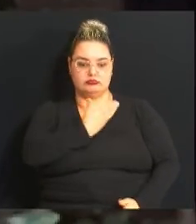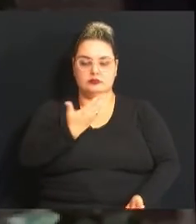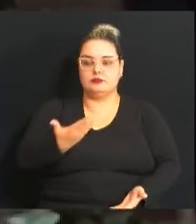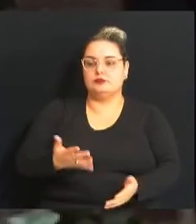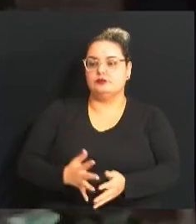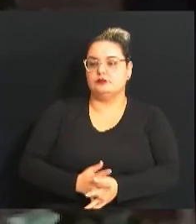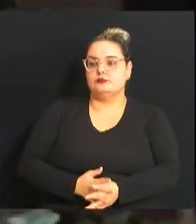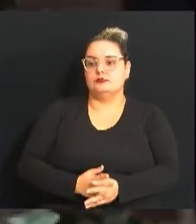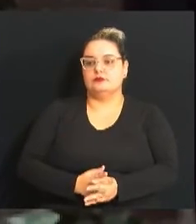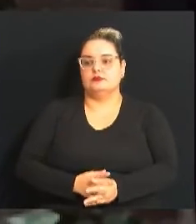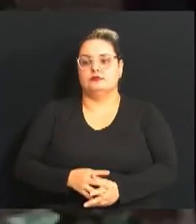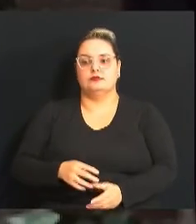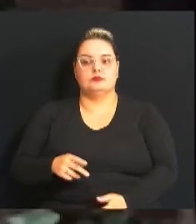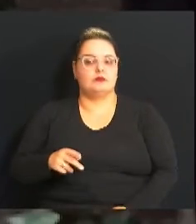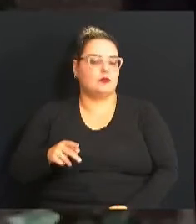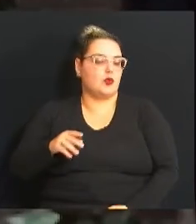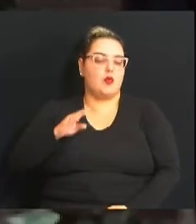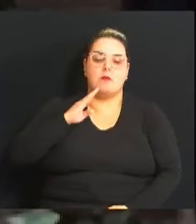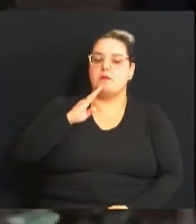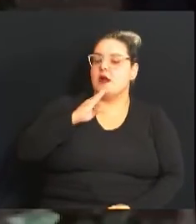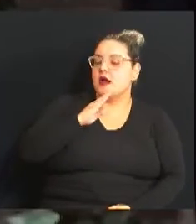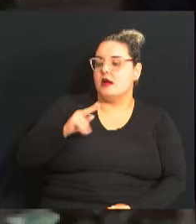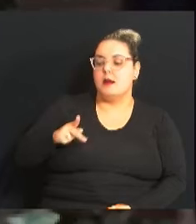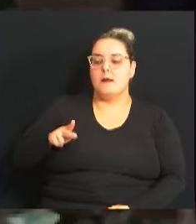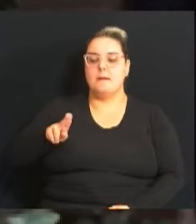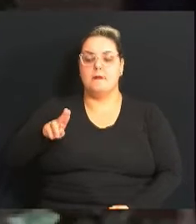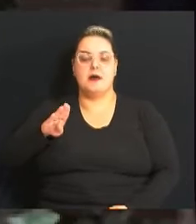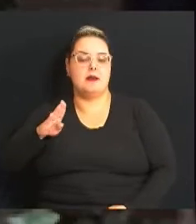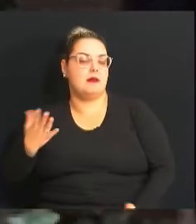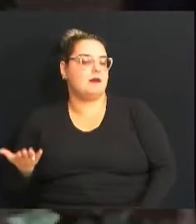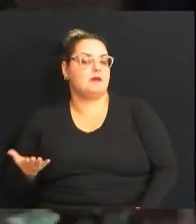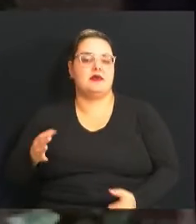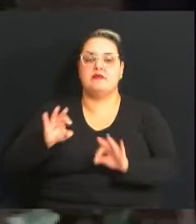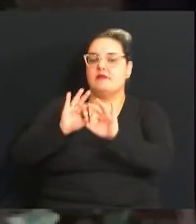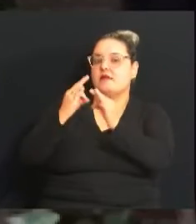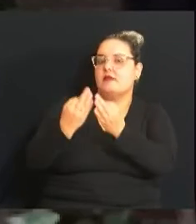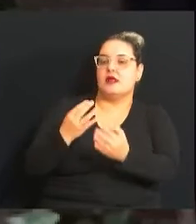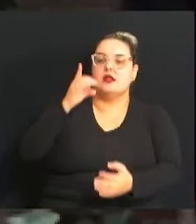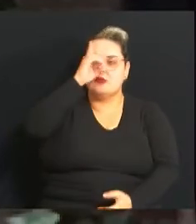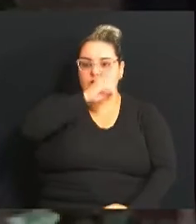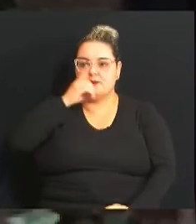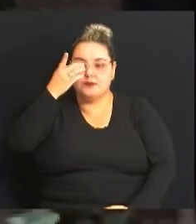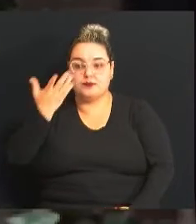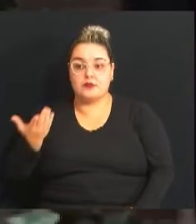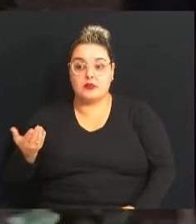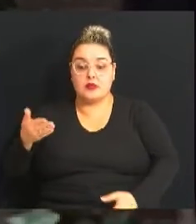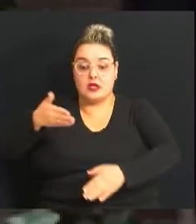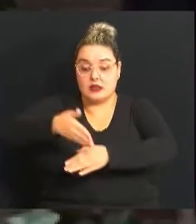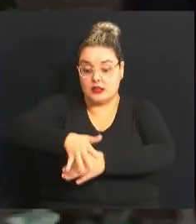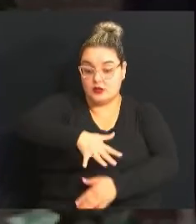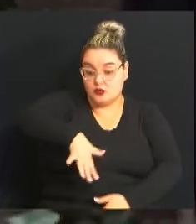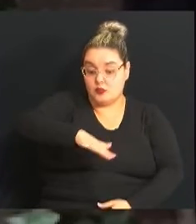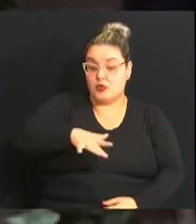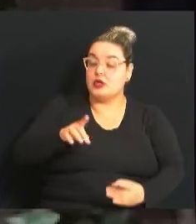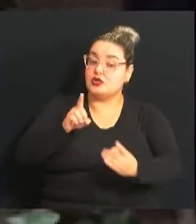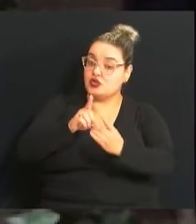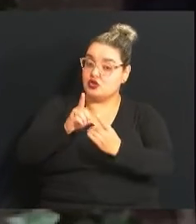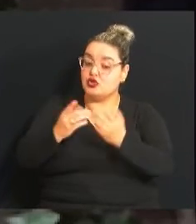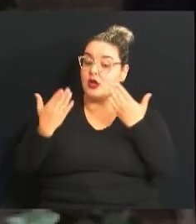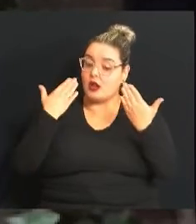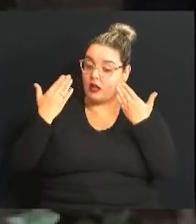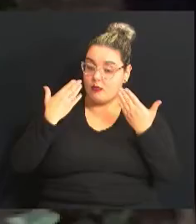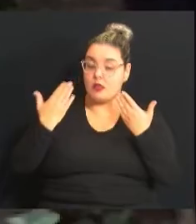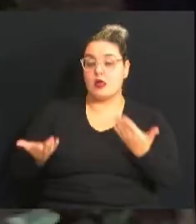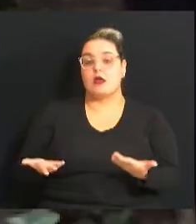no pub, no bar, a família ao domingo, dentro do ambiente terapêutico, as pessoas